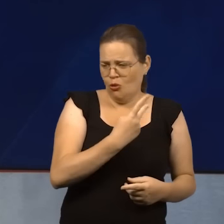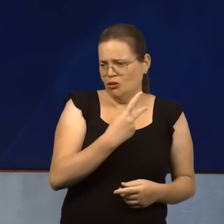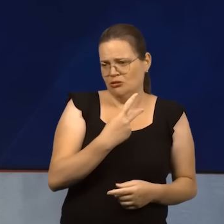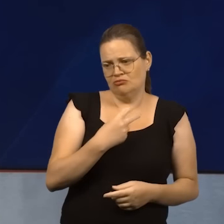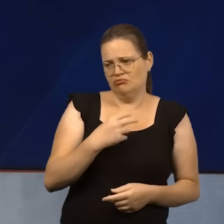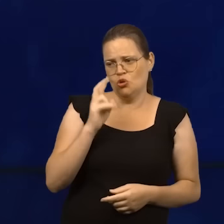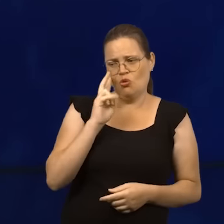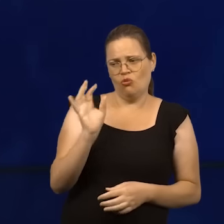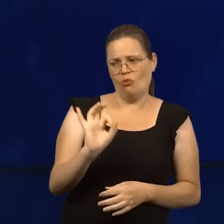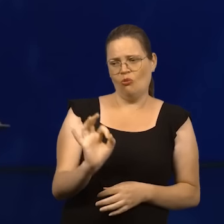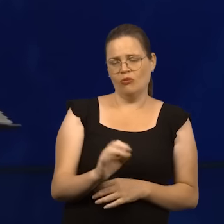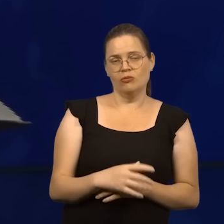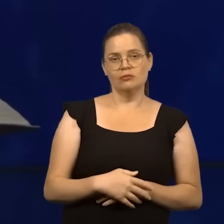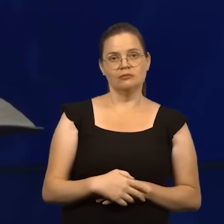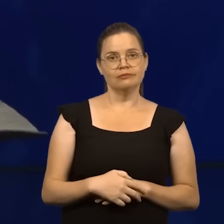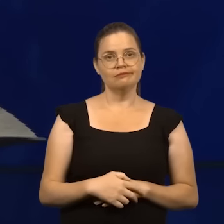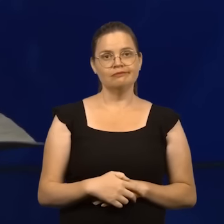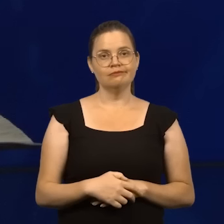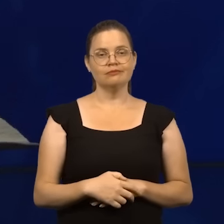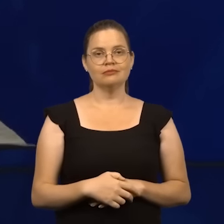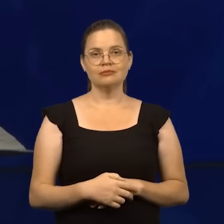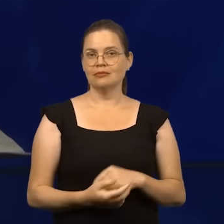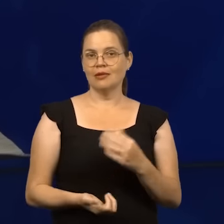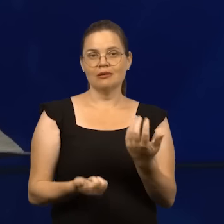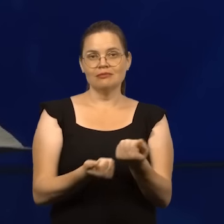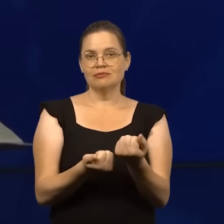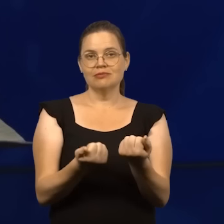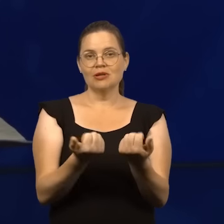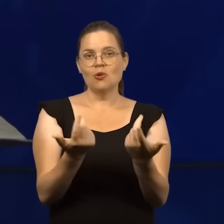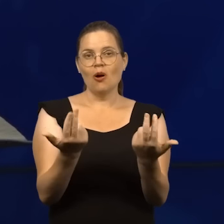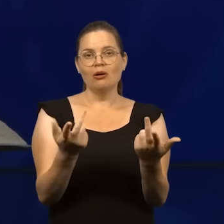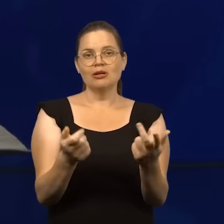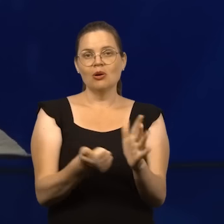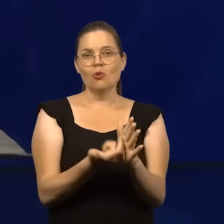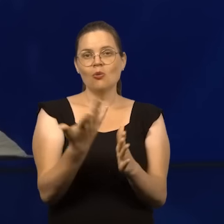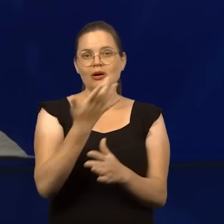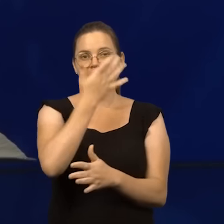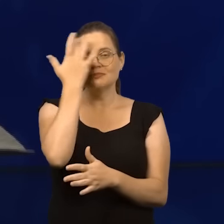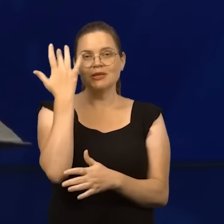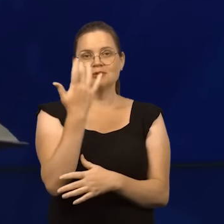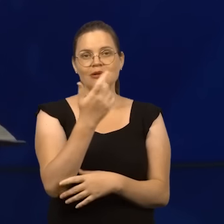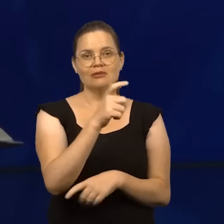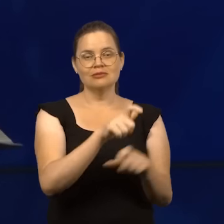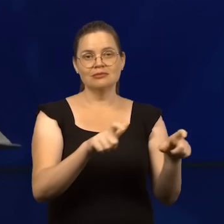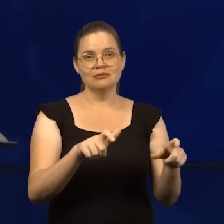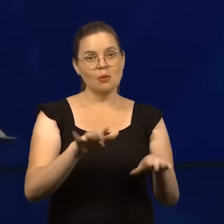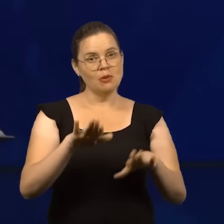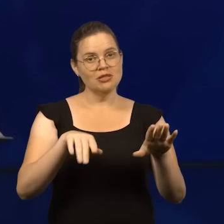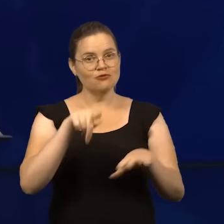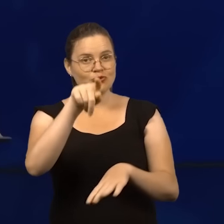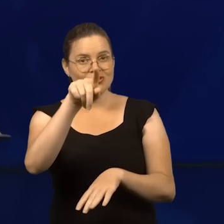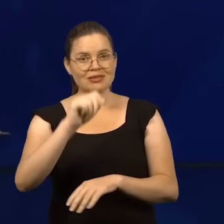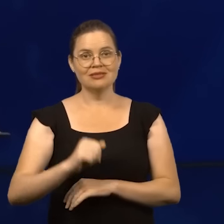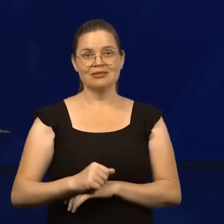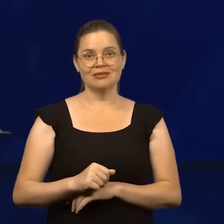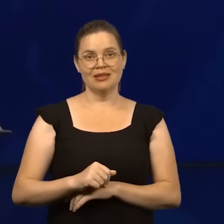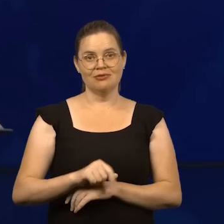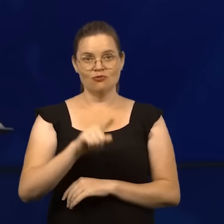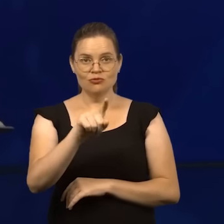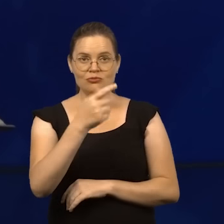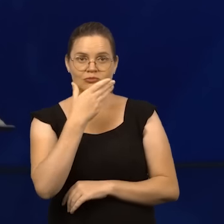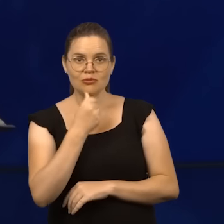experiência. Quantas pessoas, talvez o senhor, a senhora que esteja assistindo essa